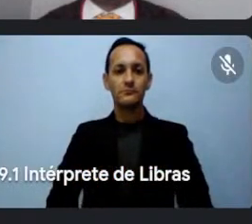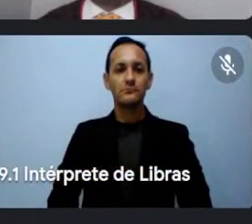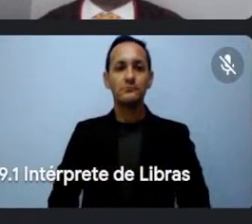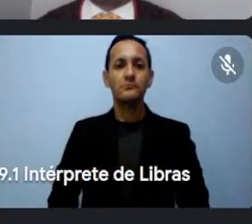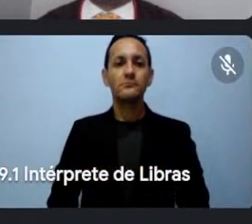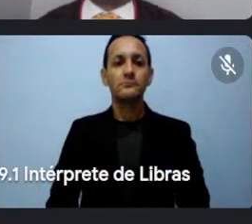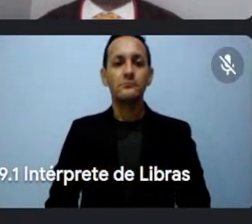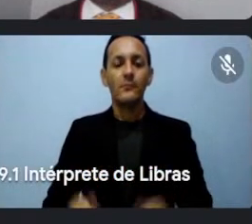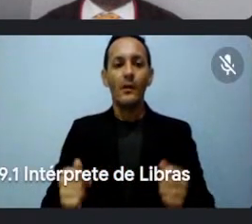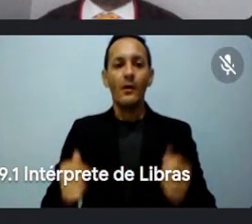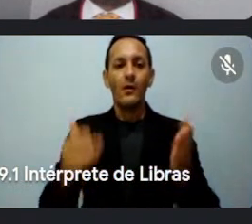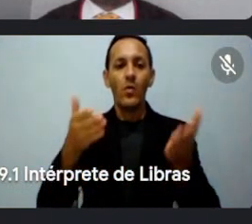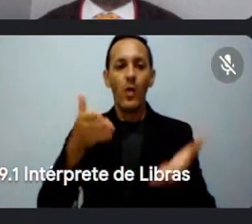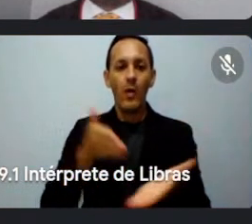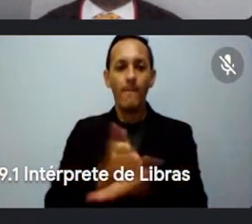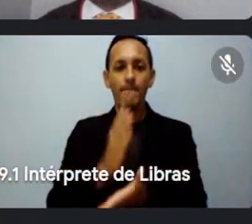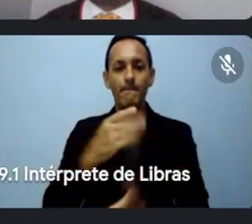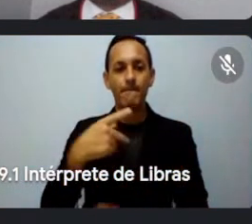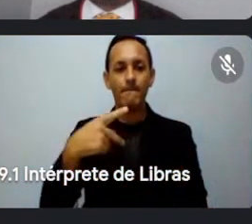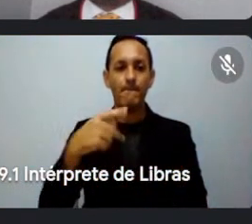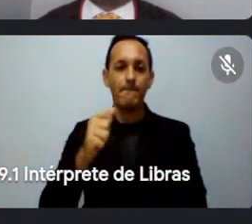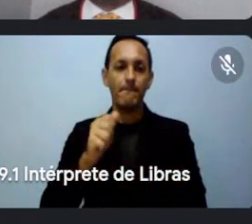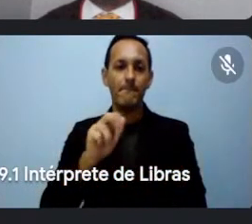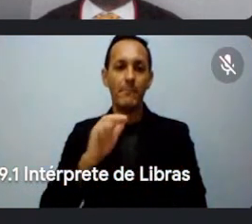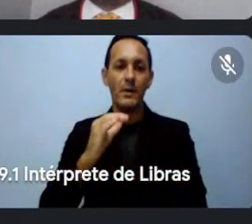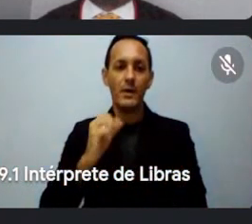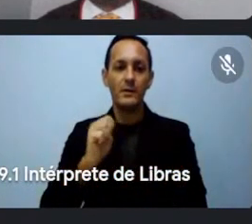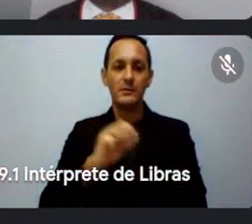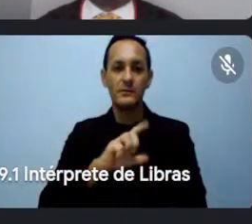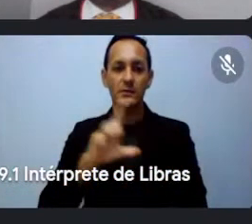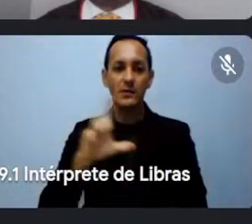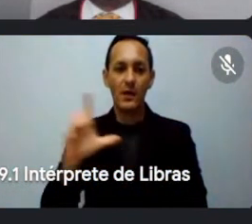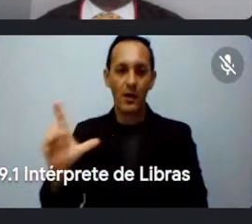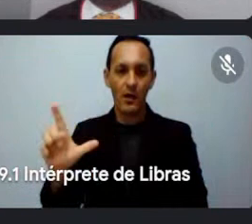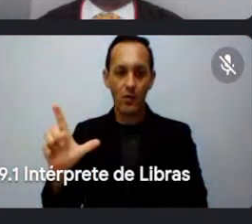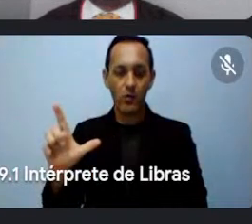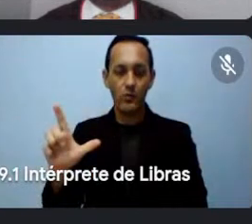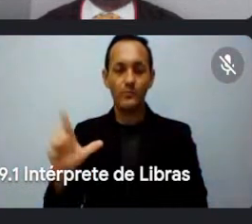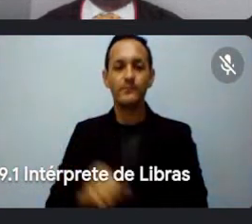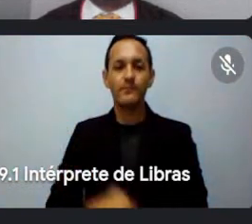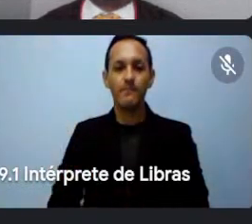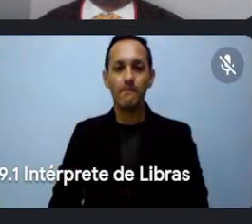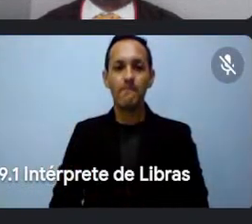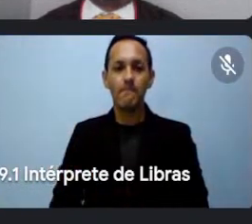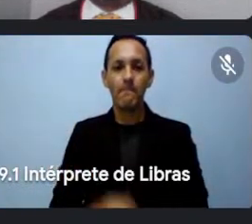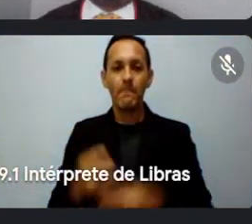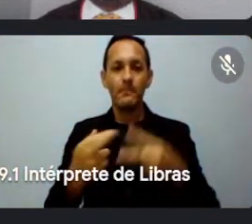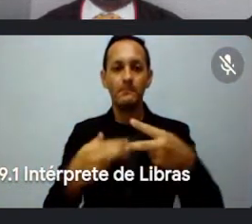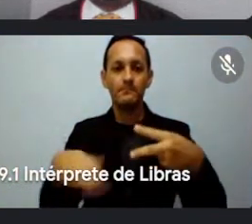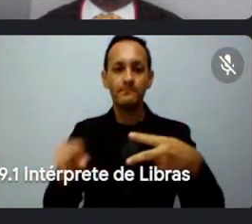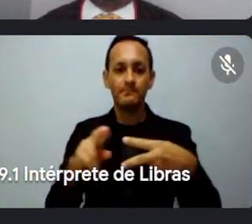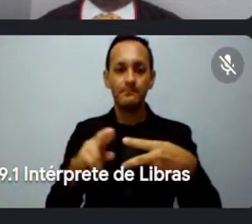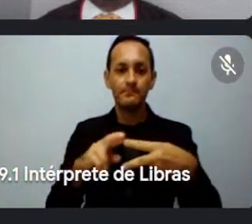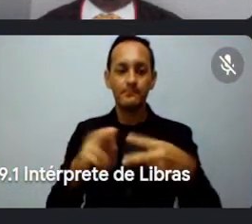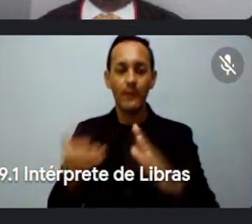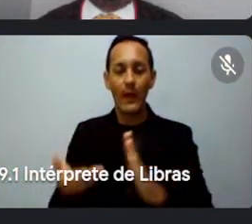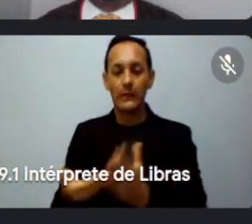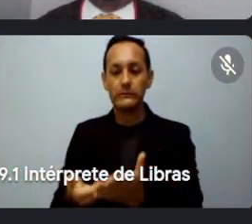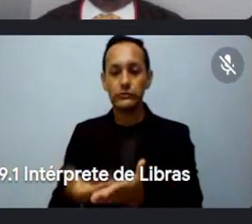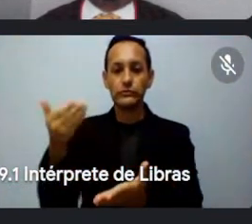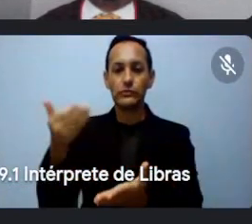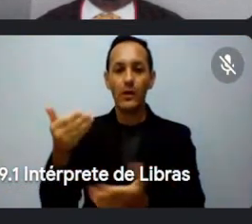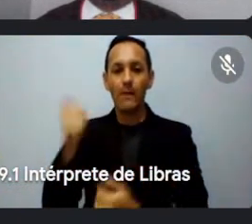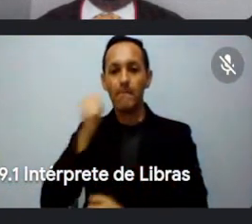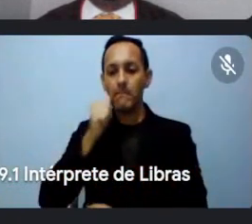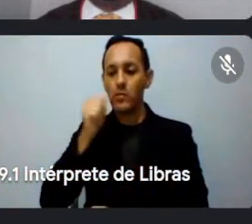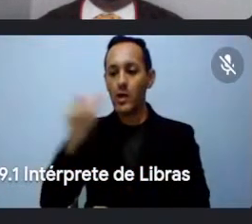parcialmente né do parcial provimento ao recurso eu tô aqui estou vendo a senhora Maria